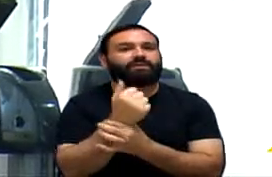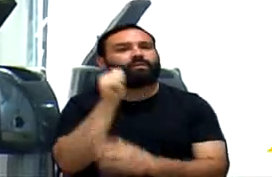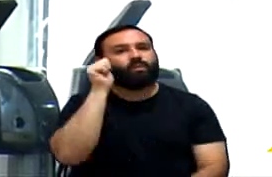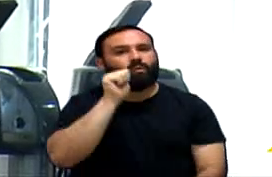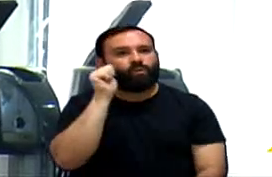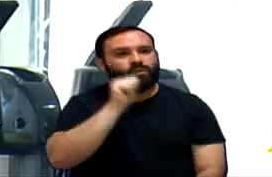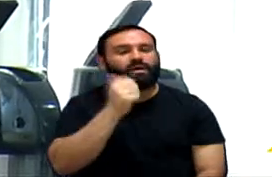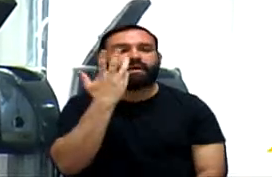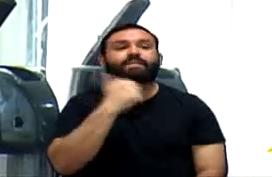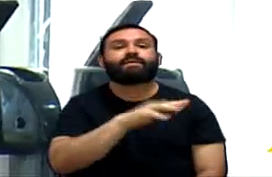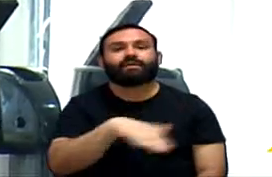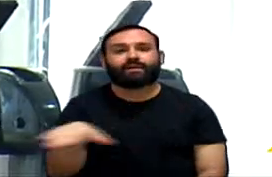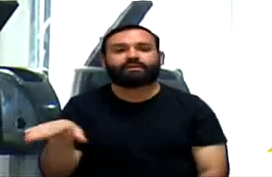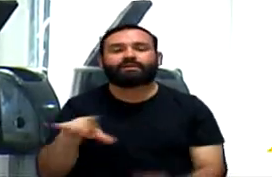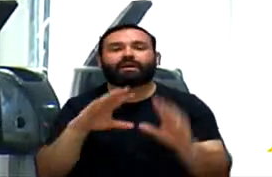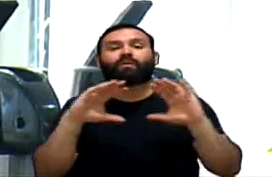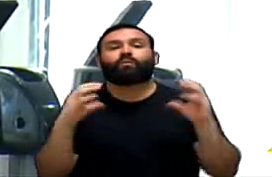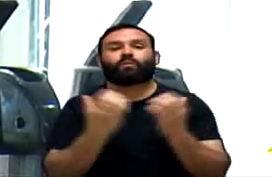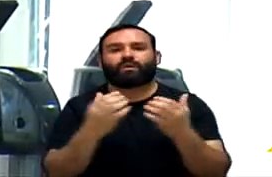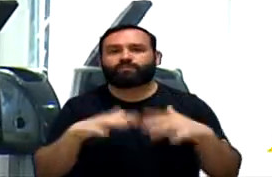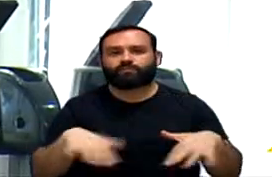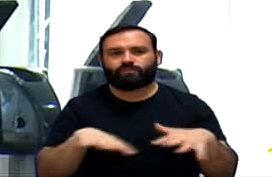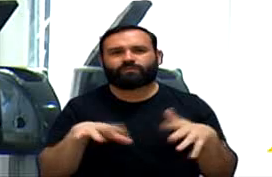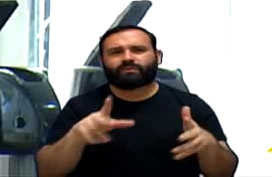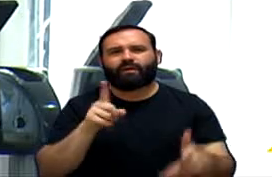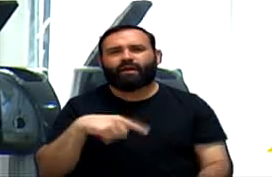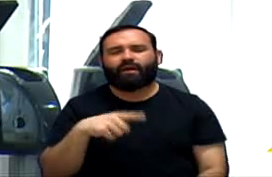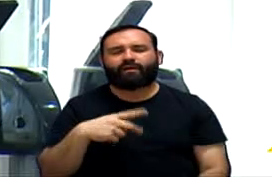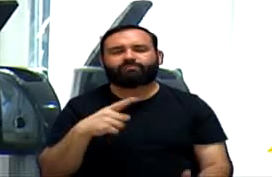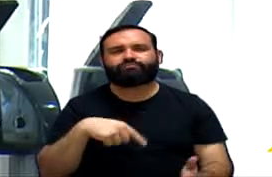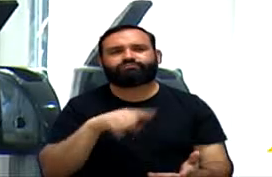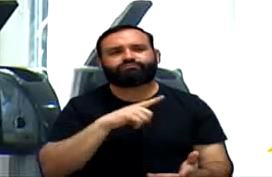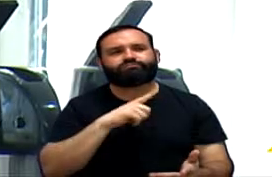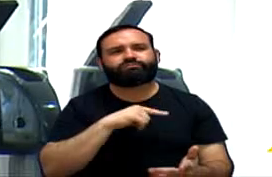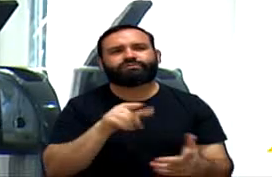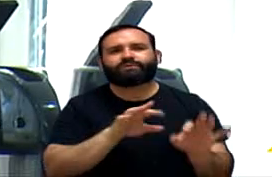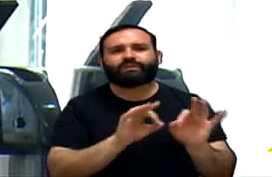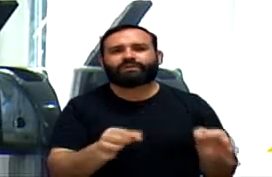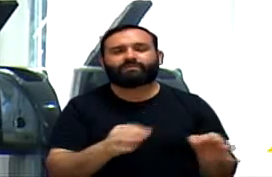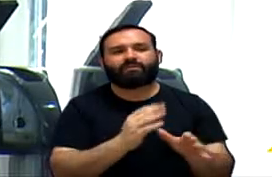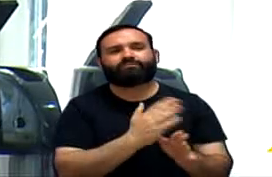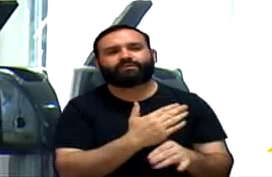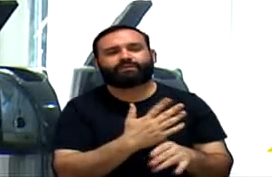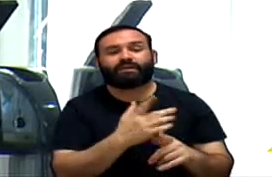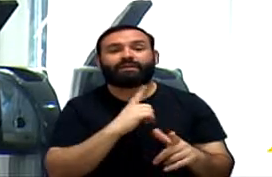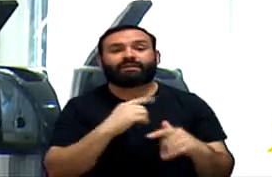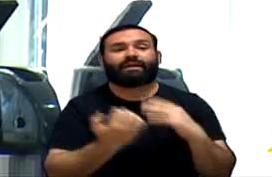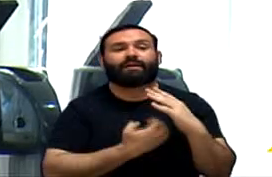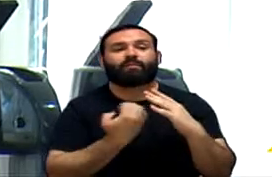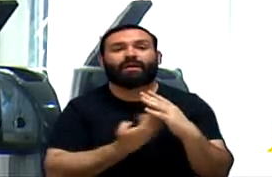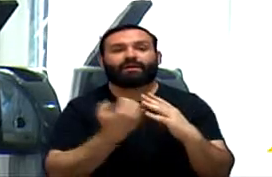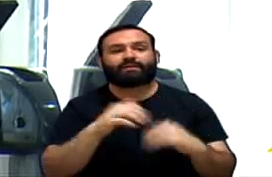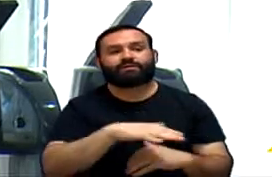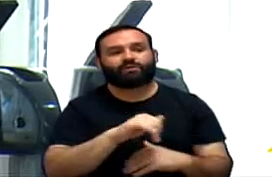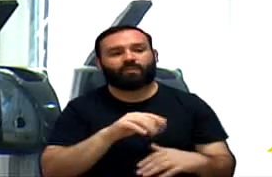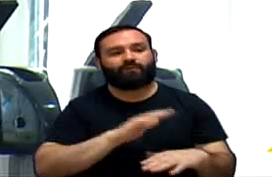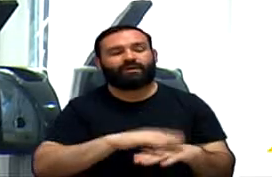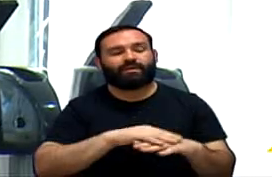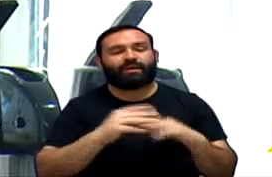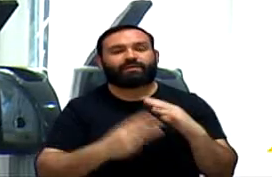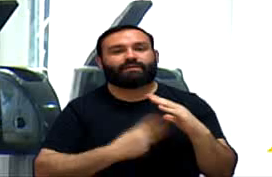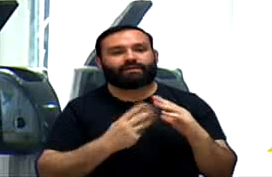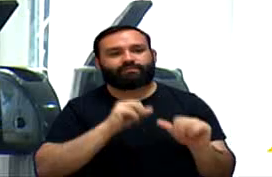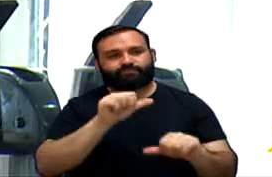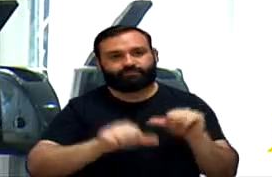mulheres das crianças de toda a comunidade então é absurdo a gente ter uma uma coisa tão simples que tem uma empresa contratada para fazer a